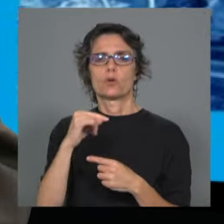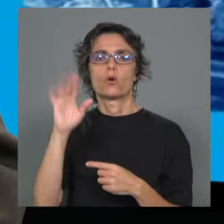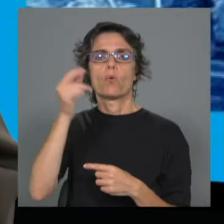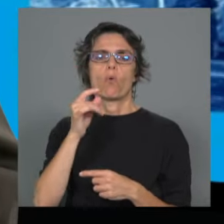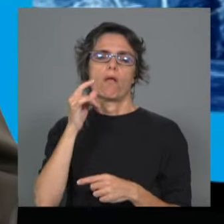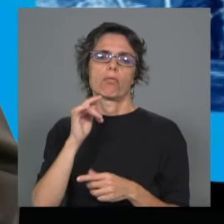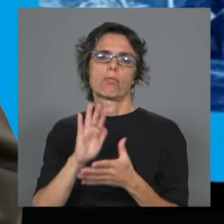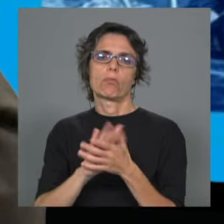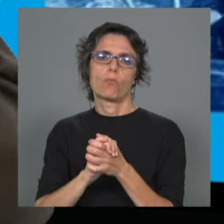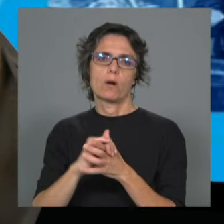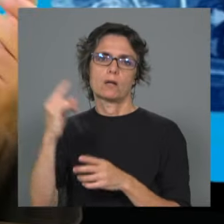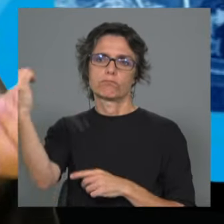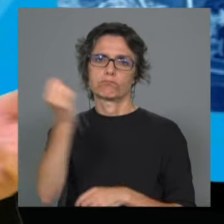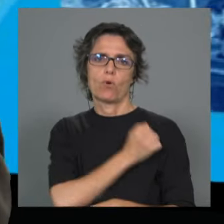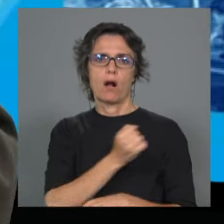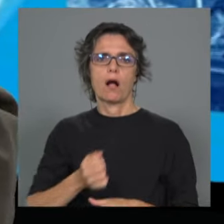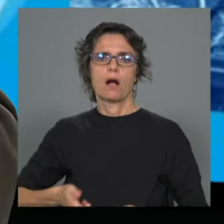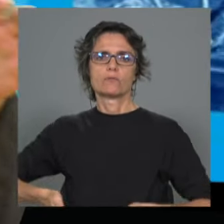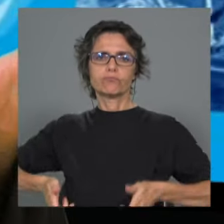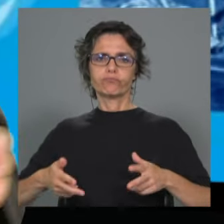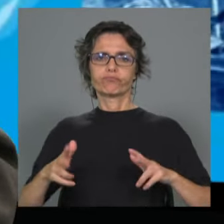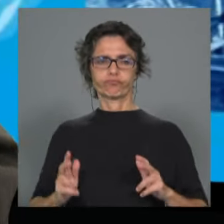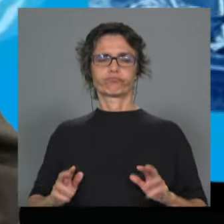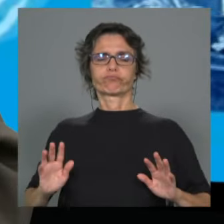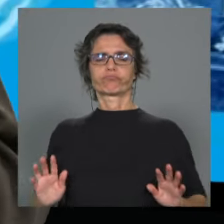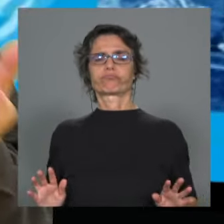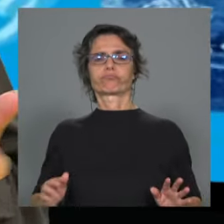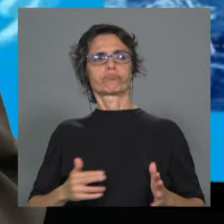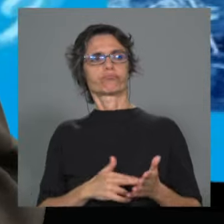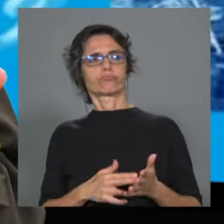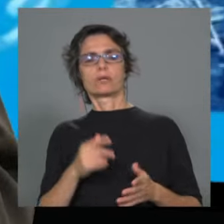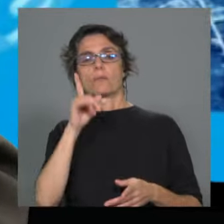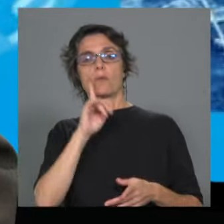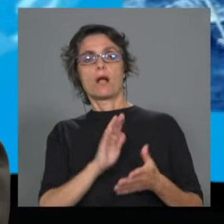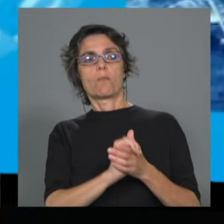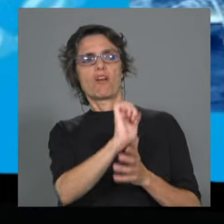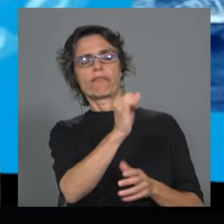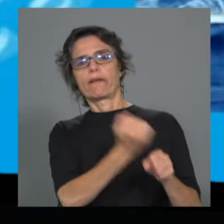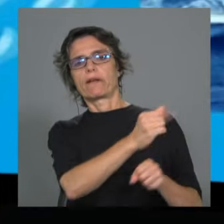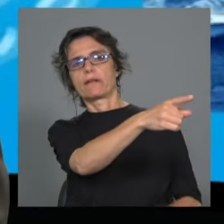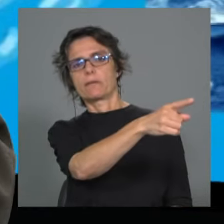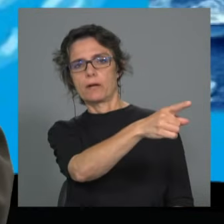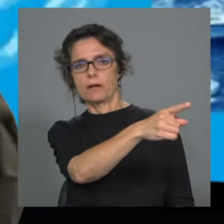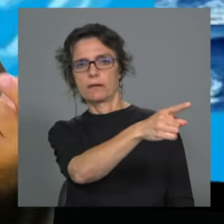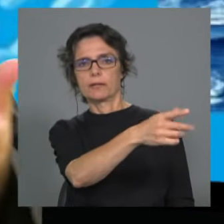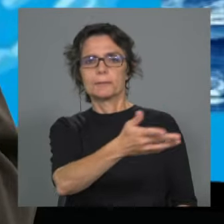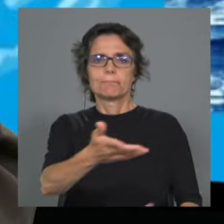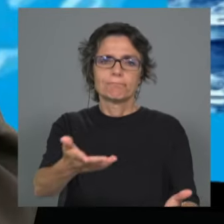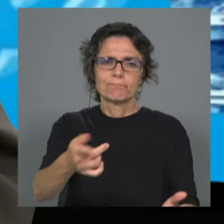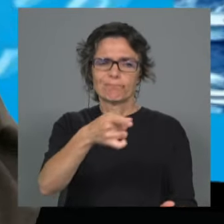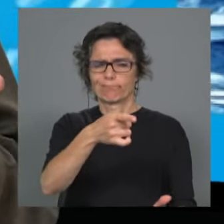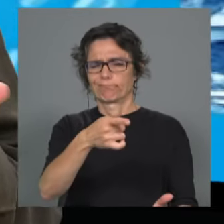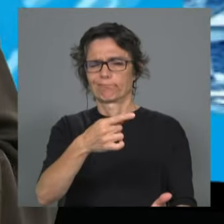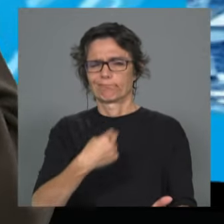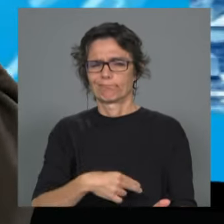à casa e senta-se no sofá e desliga tudo completamente e a esposa quem quiser que trabalhe, não é? Se calhar isso não é nada cristão, se calhar